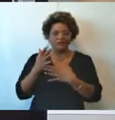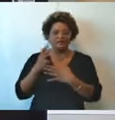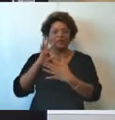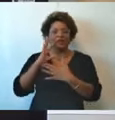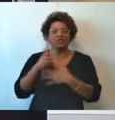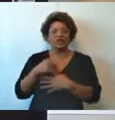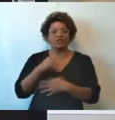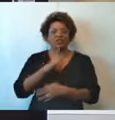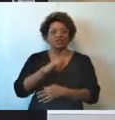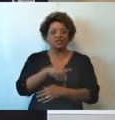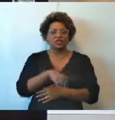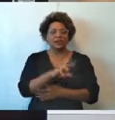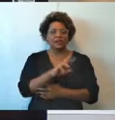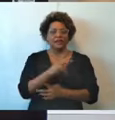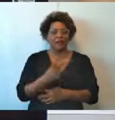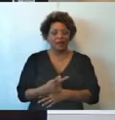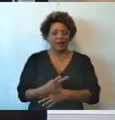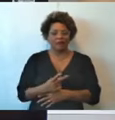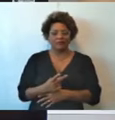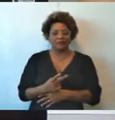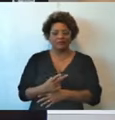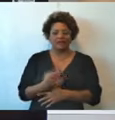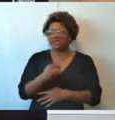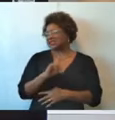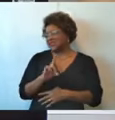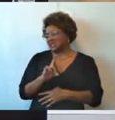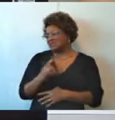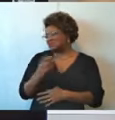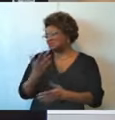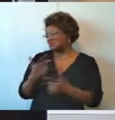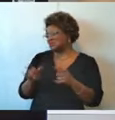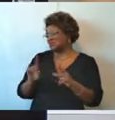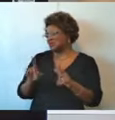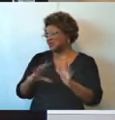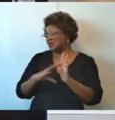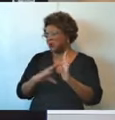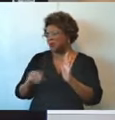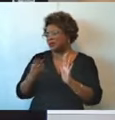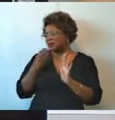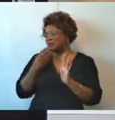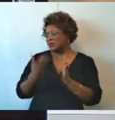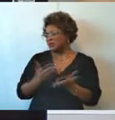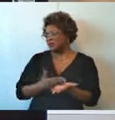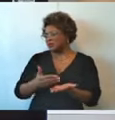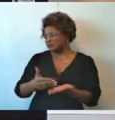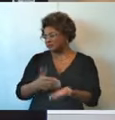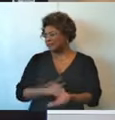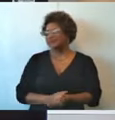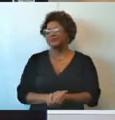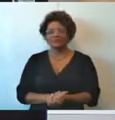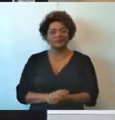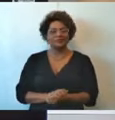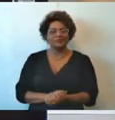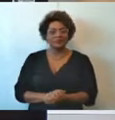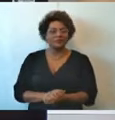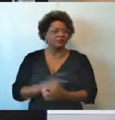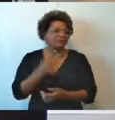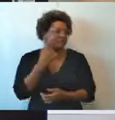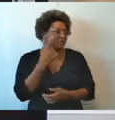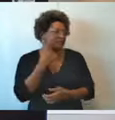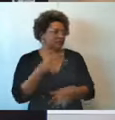tem problema, mas copiou uma boa iniciativa. Hoje a gente está vendo, por exemplo, esses espaços de motobox com